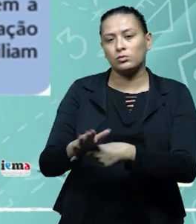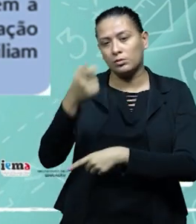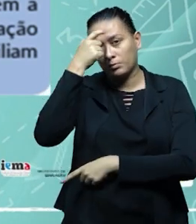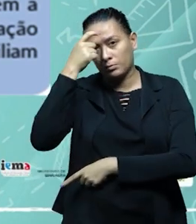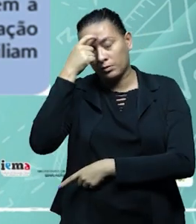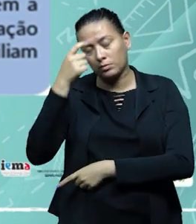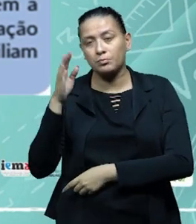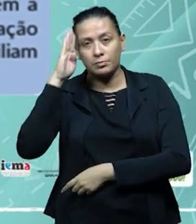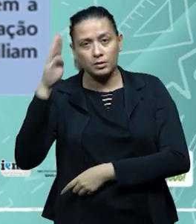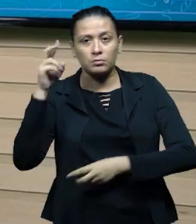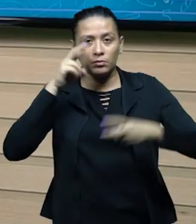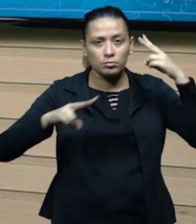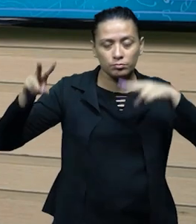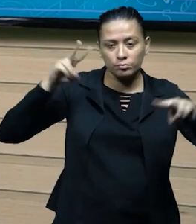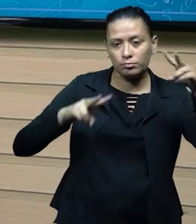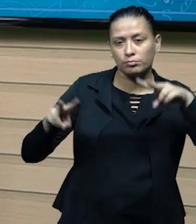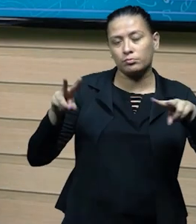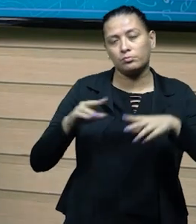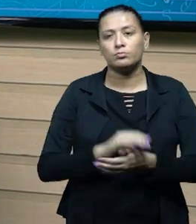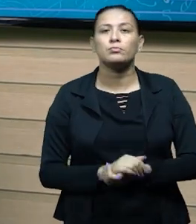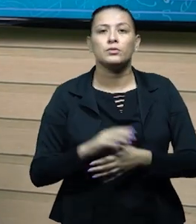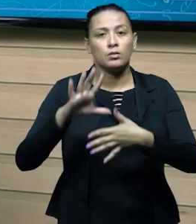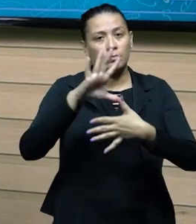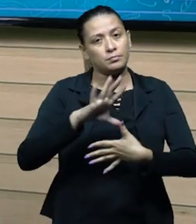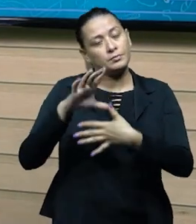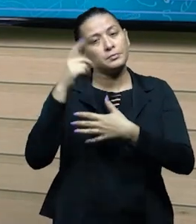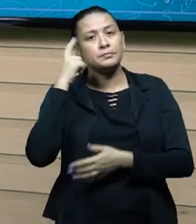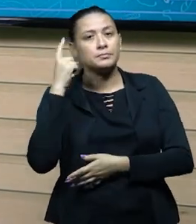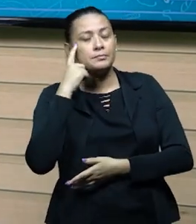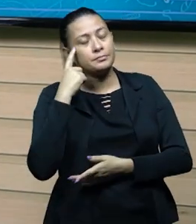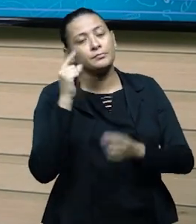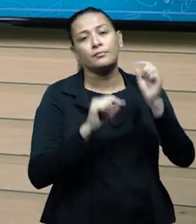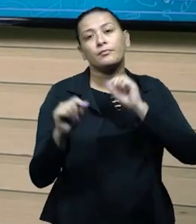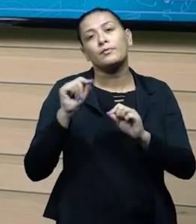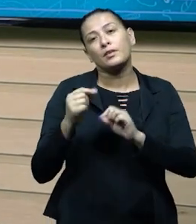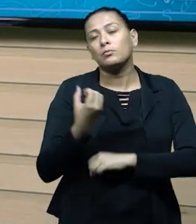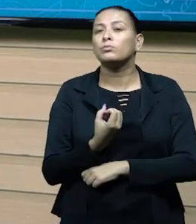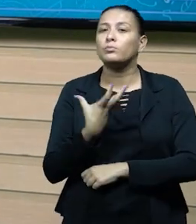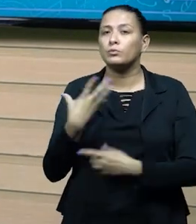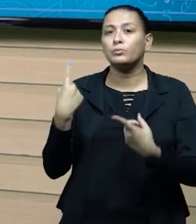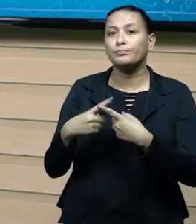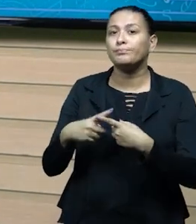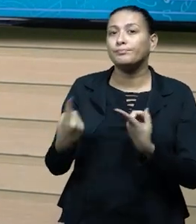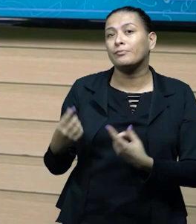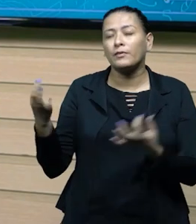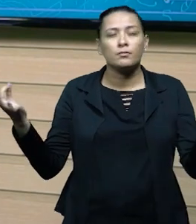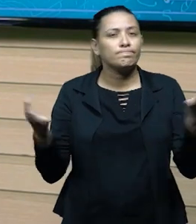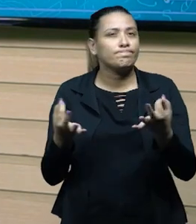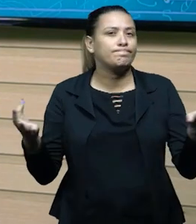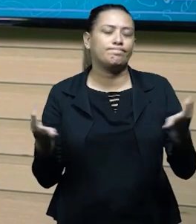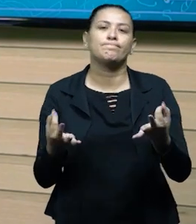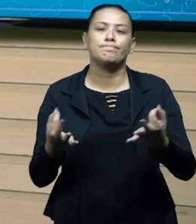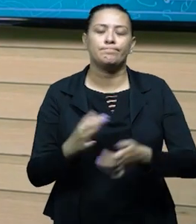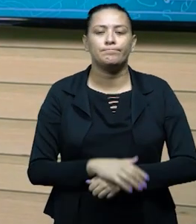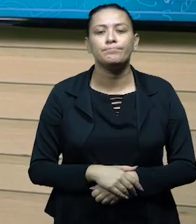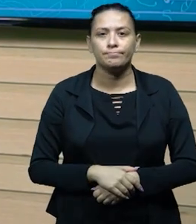principalmente visual então o mapa mental vocês puderam perceber né ele tem vários benefícios ele é ótimo ele